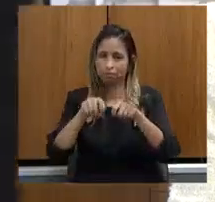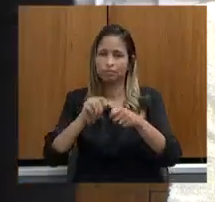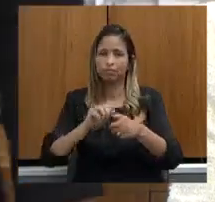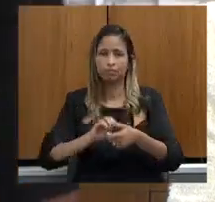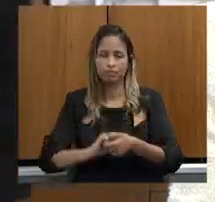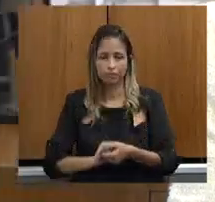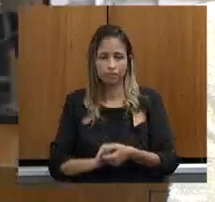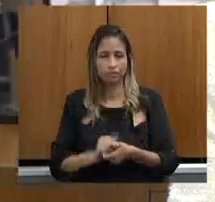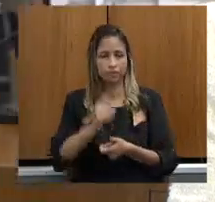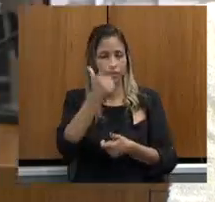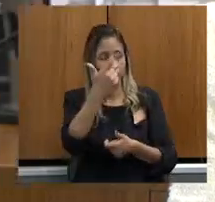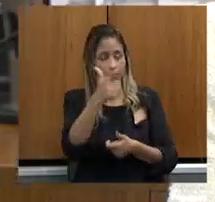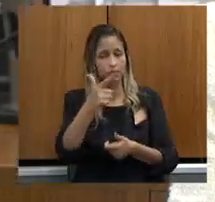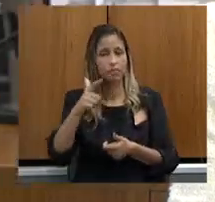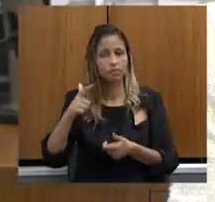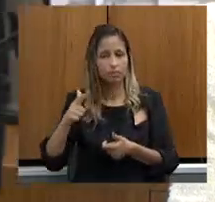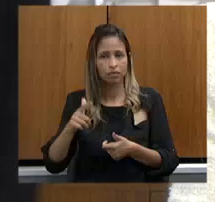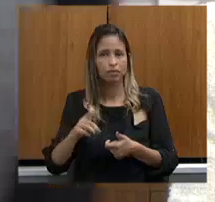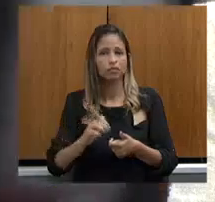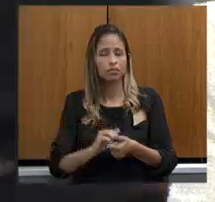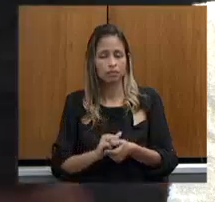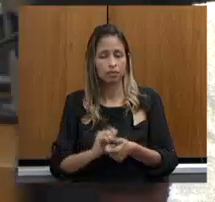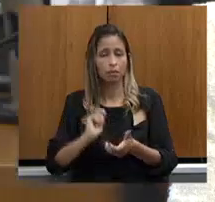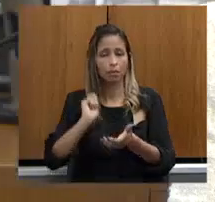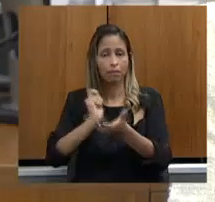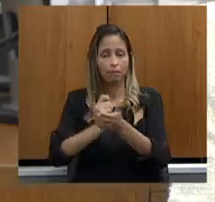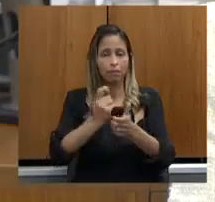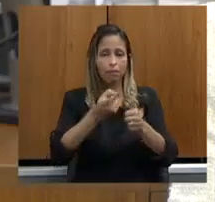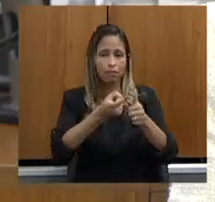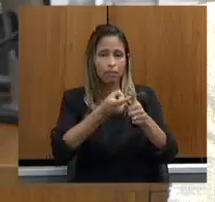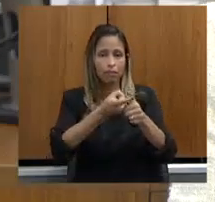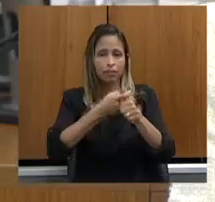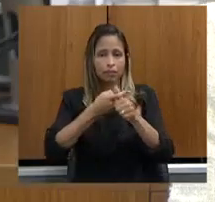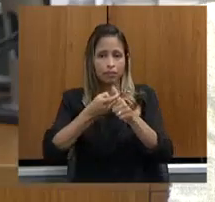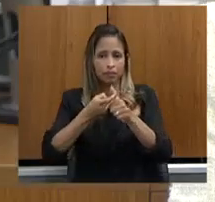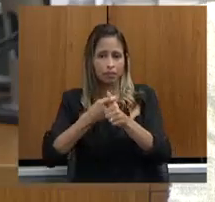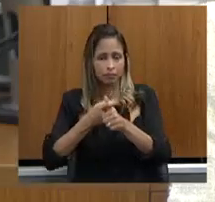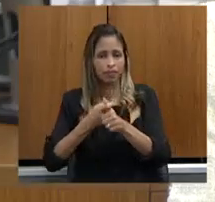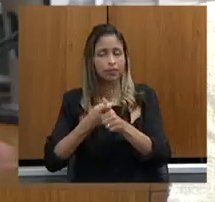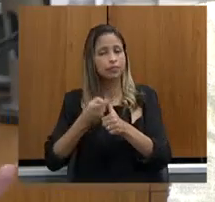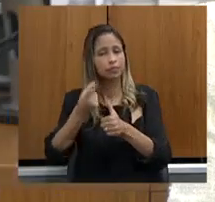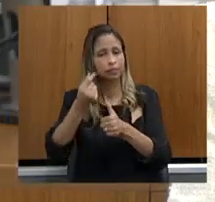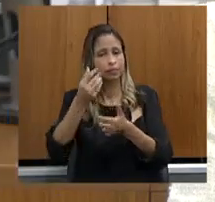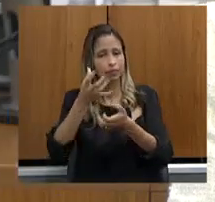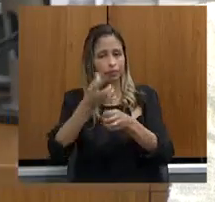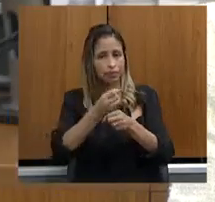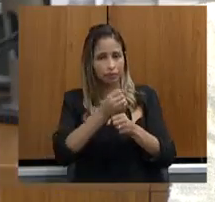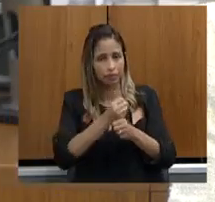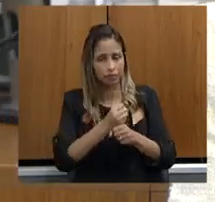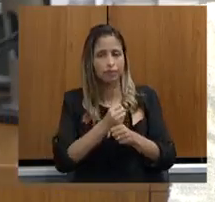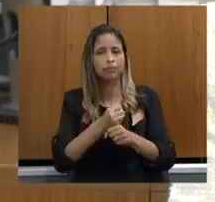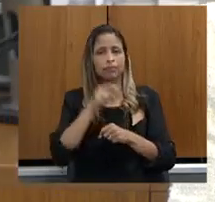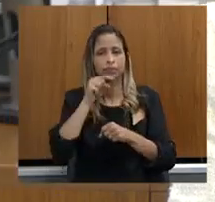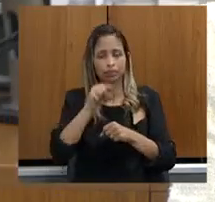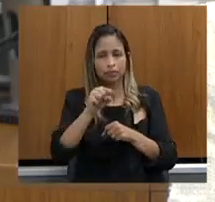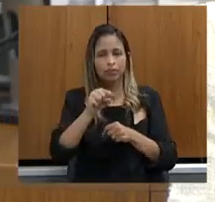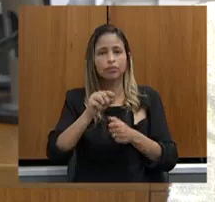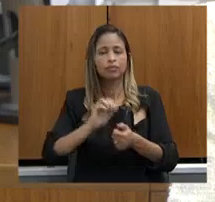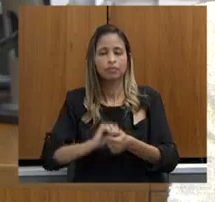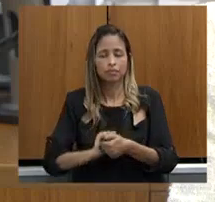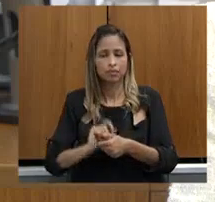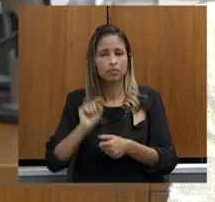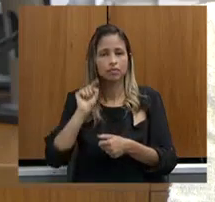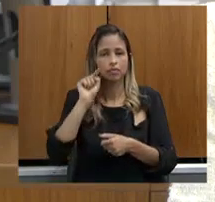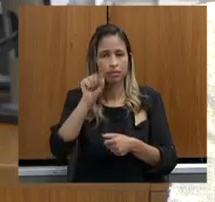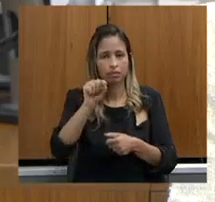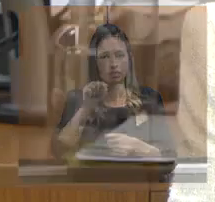forma voltar a pagar dívida plena com as Finanças então eu concordo com a senhora ele é pontual e